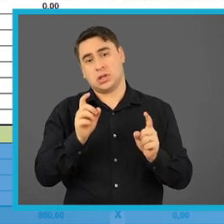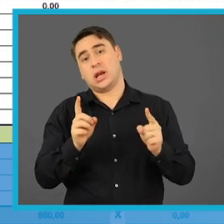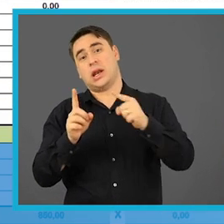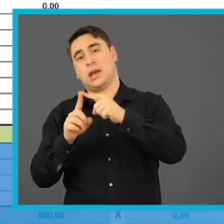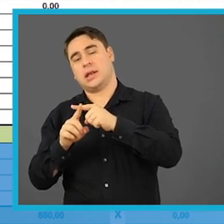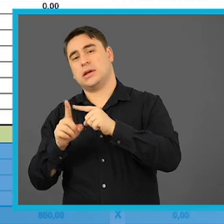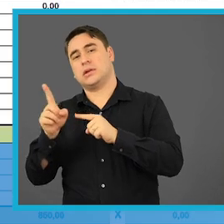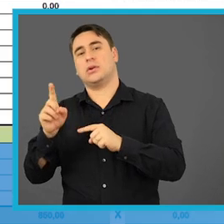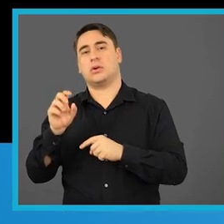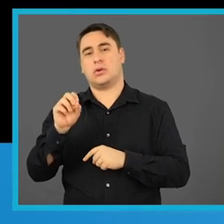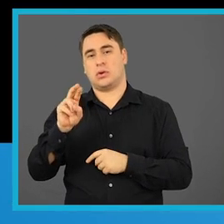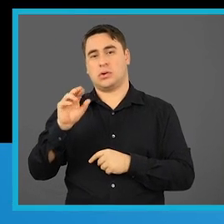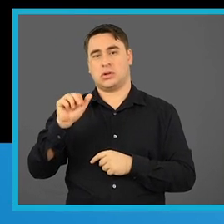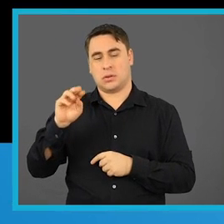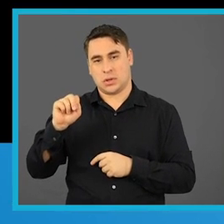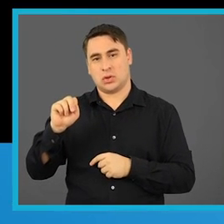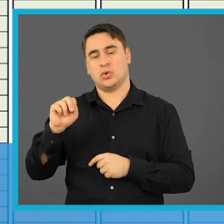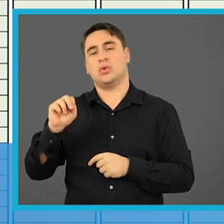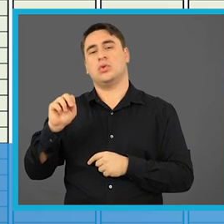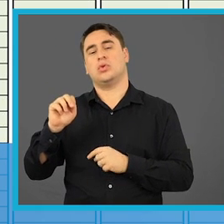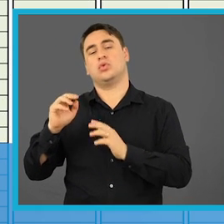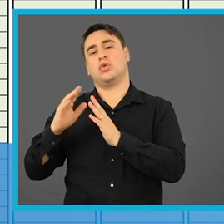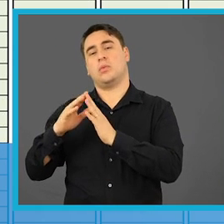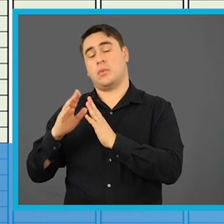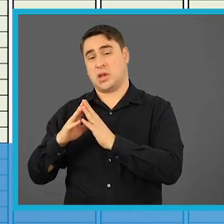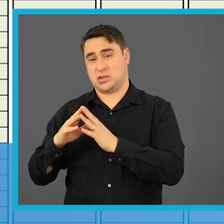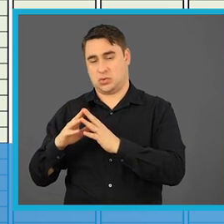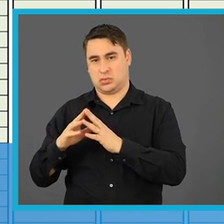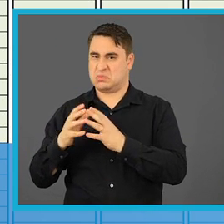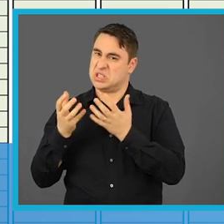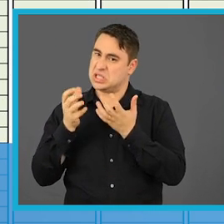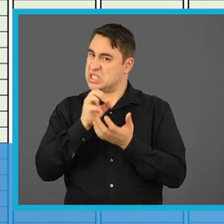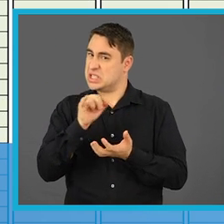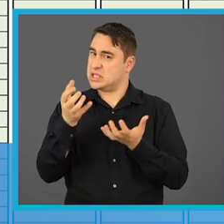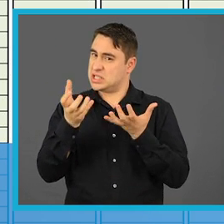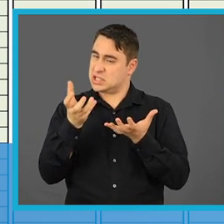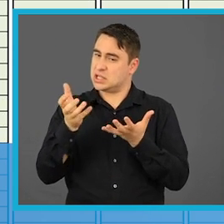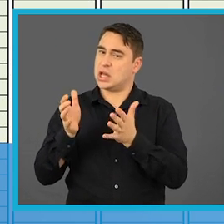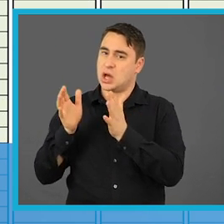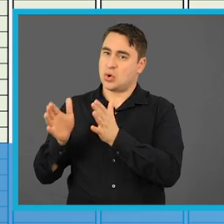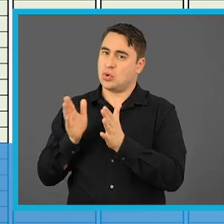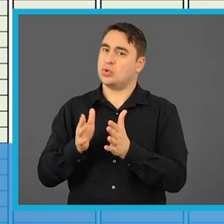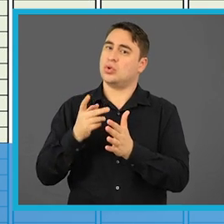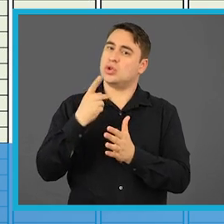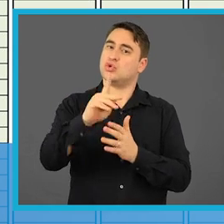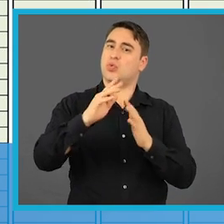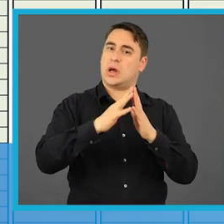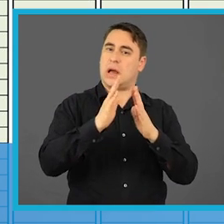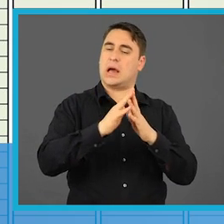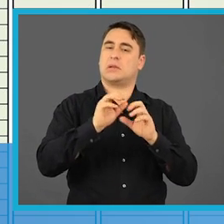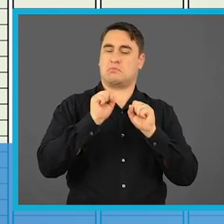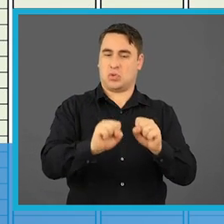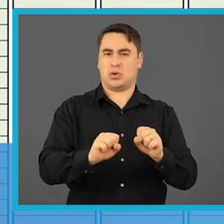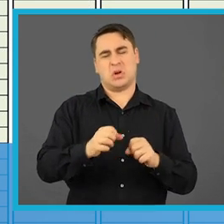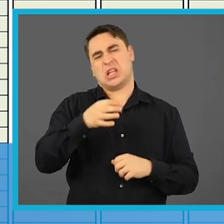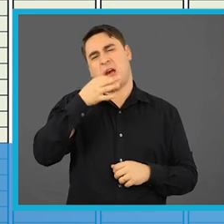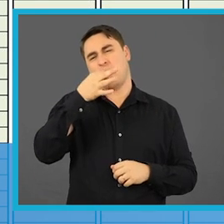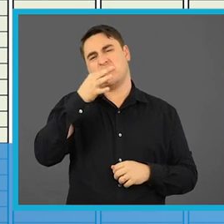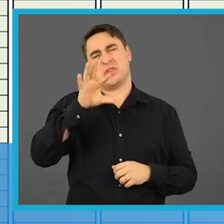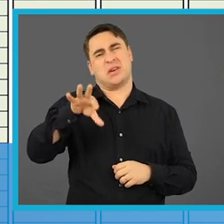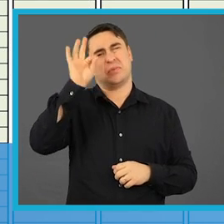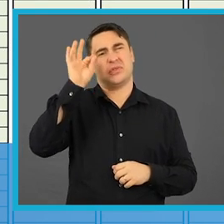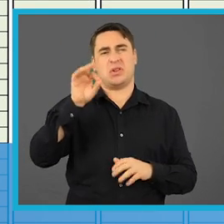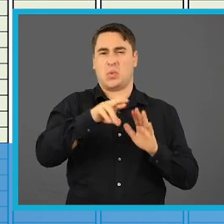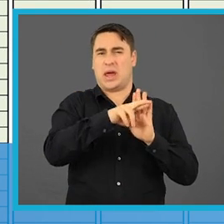ela já linka para um item chamado orçamento doméstico. Caso você queira fazer um controle dos gastos da sua casa. Mas